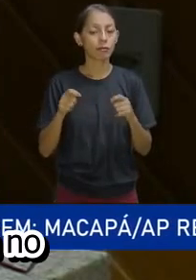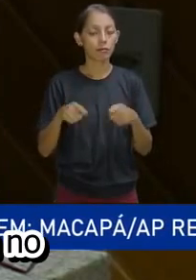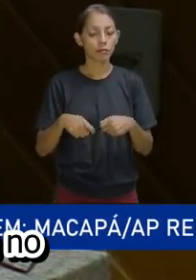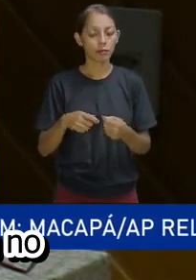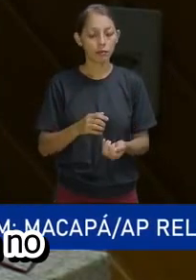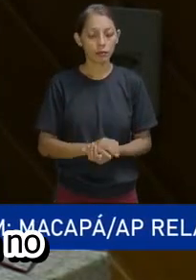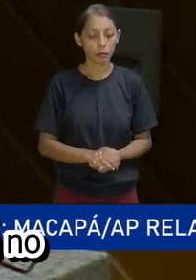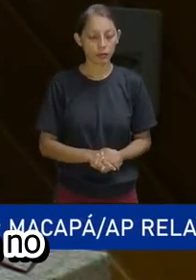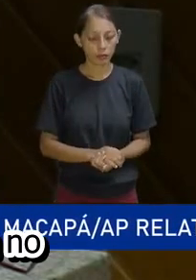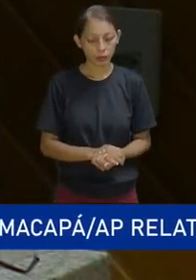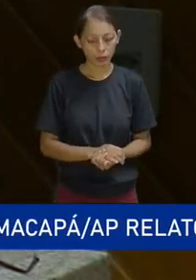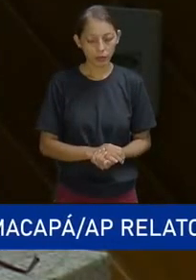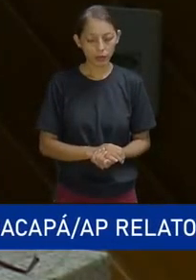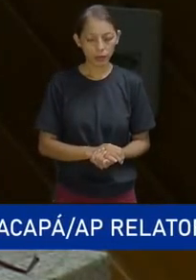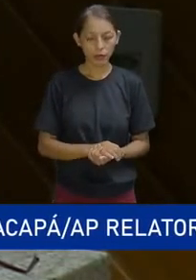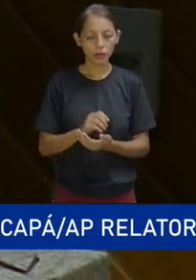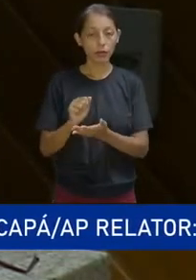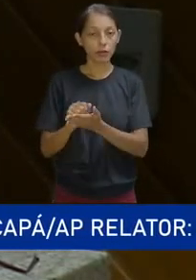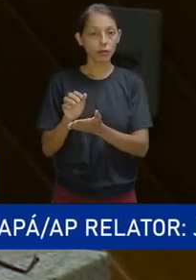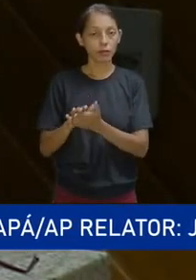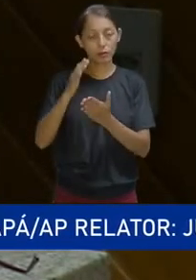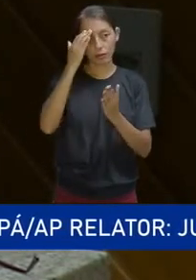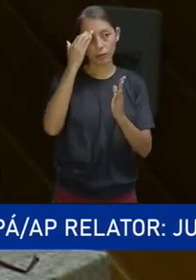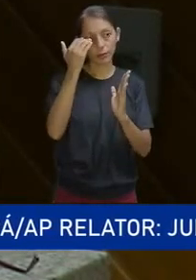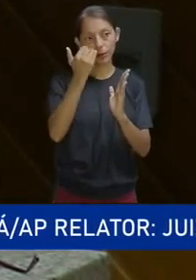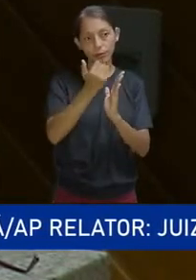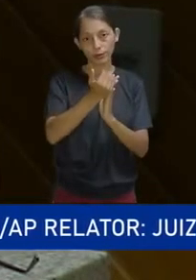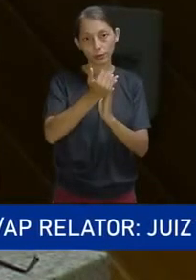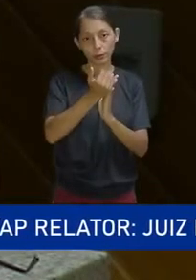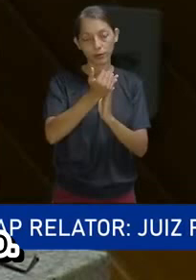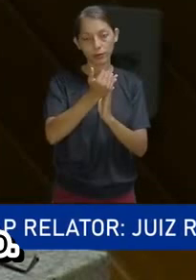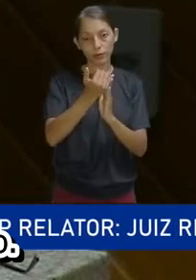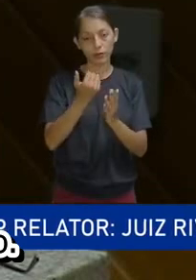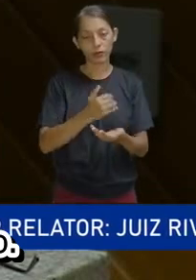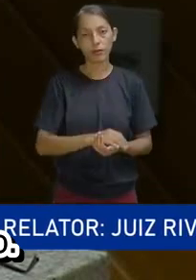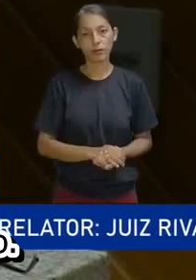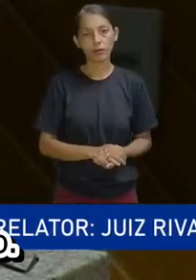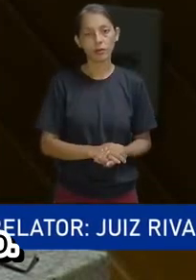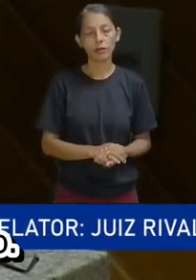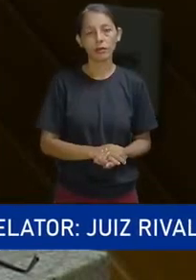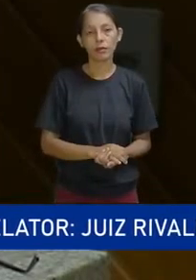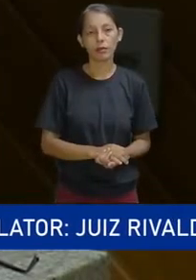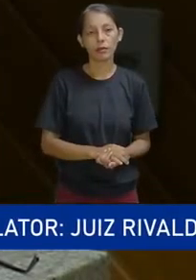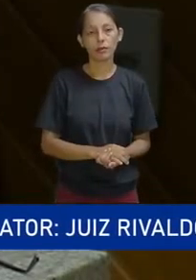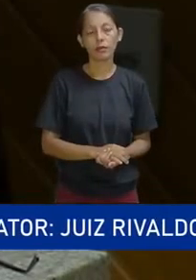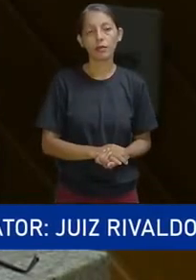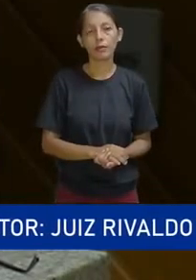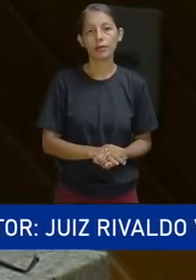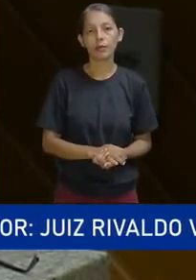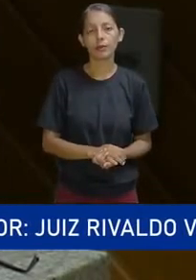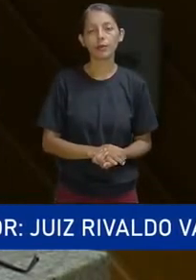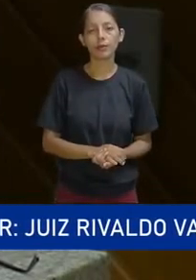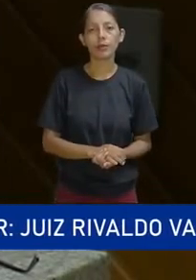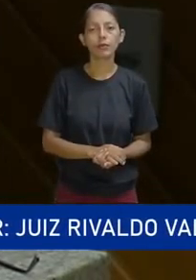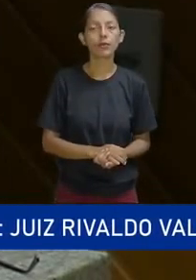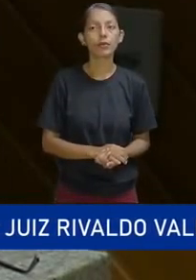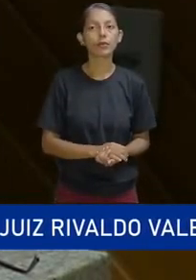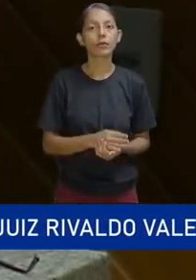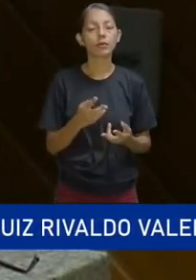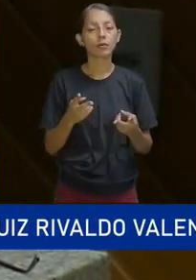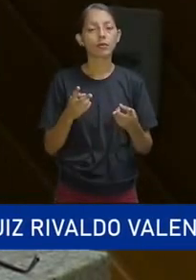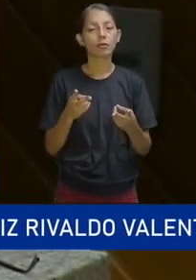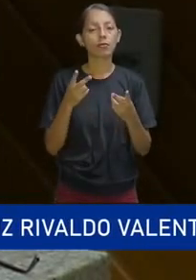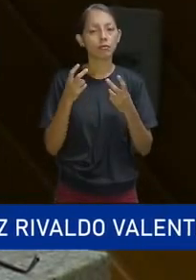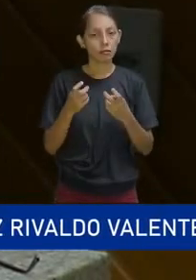execução de medida de caráter despenalizador, formalizada no ANPP processada nos autos. Posto isto, ante